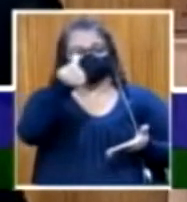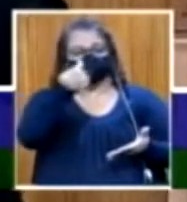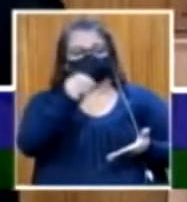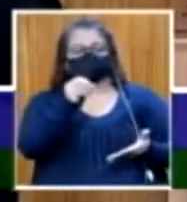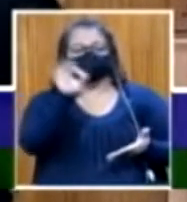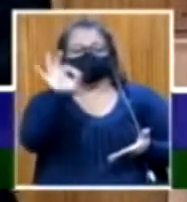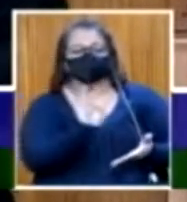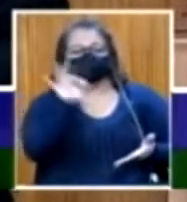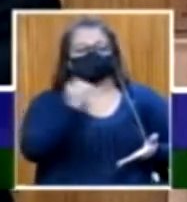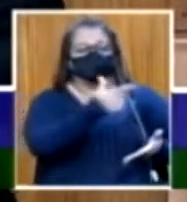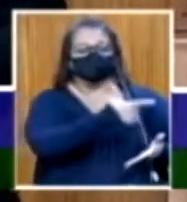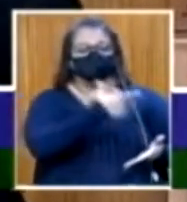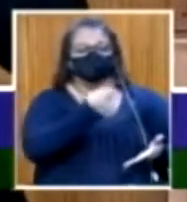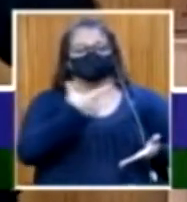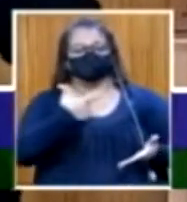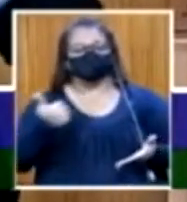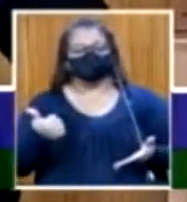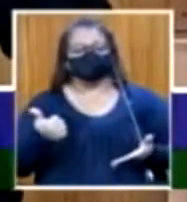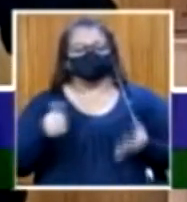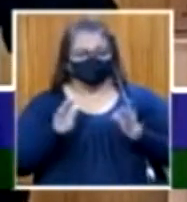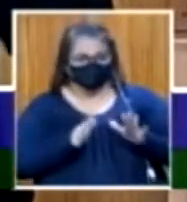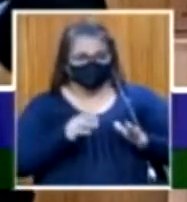360% em 2022 e